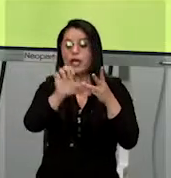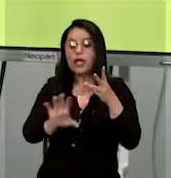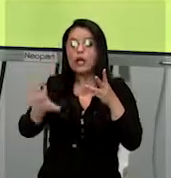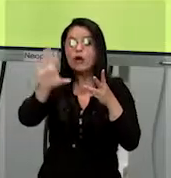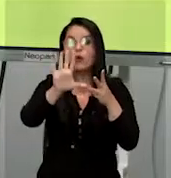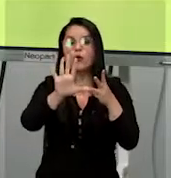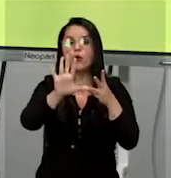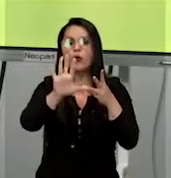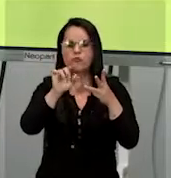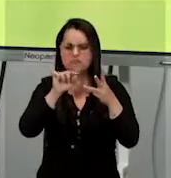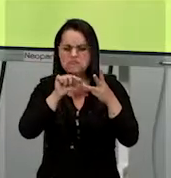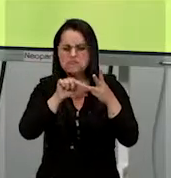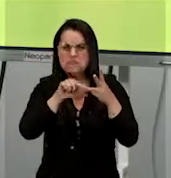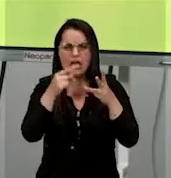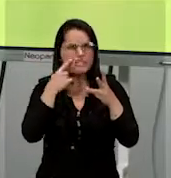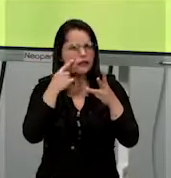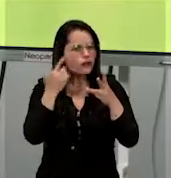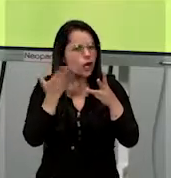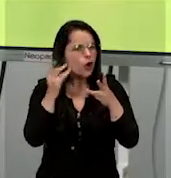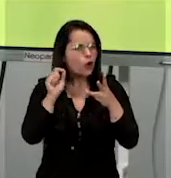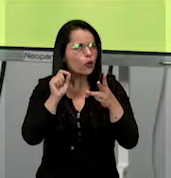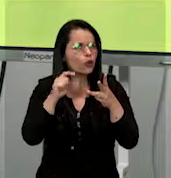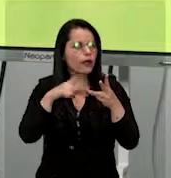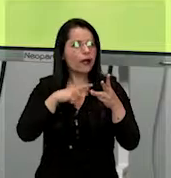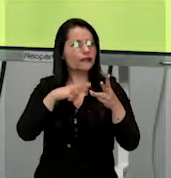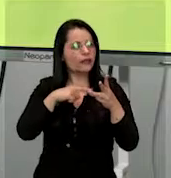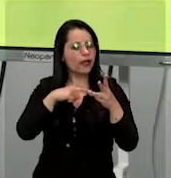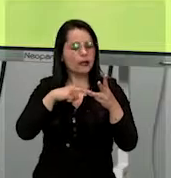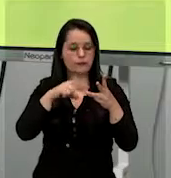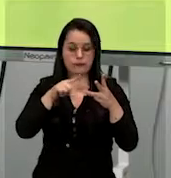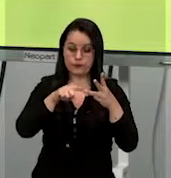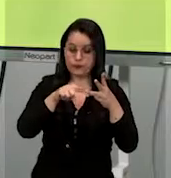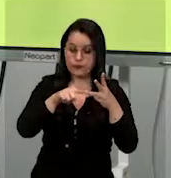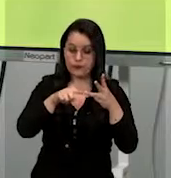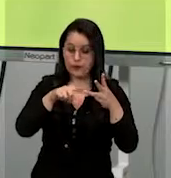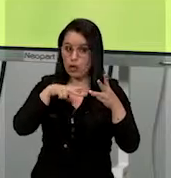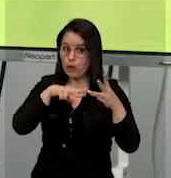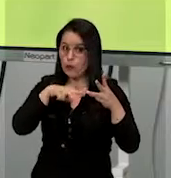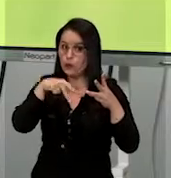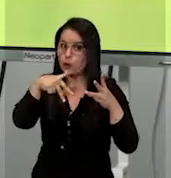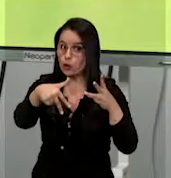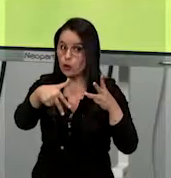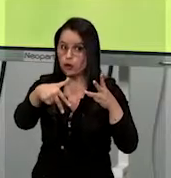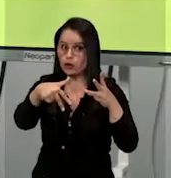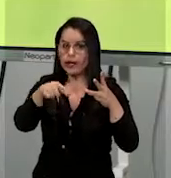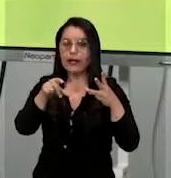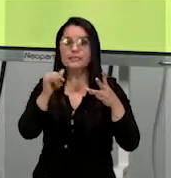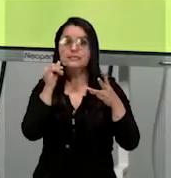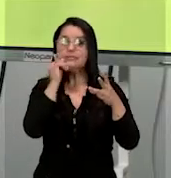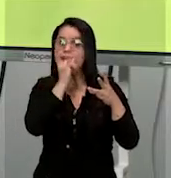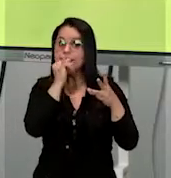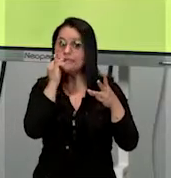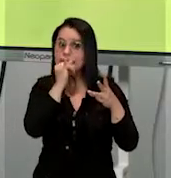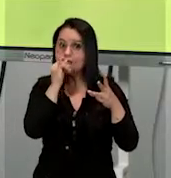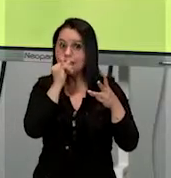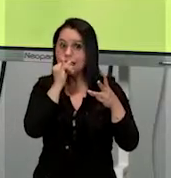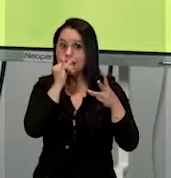europeus, vocês vão ver comigo agora, que estavam englobando portugueses,